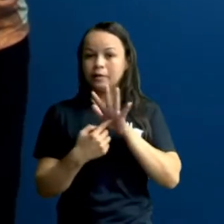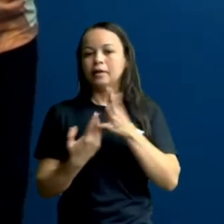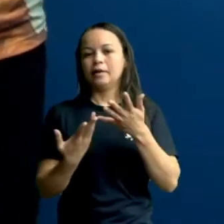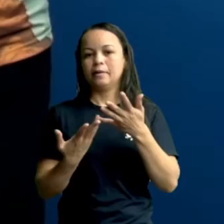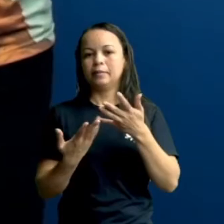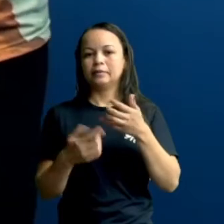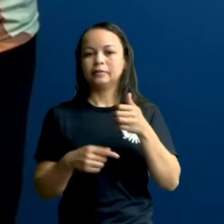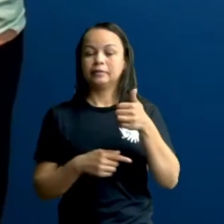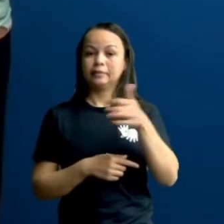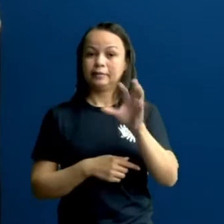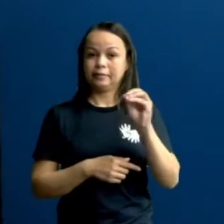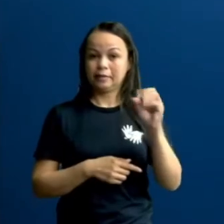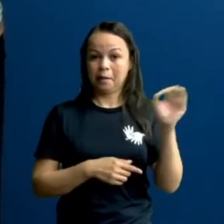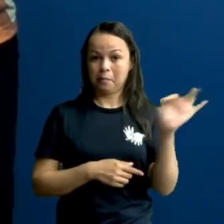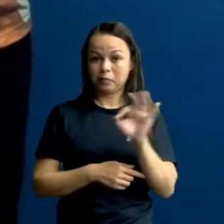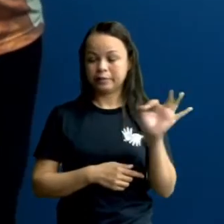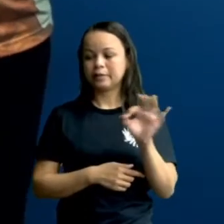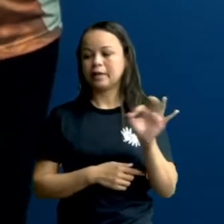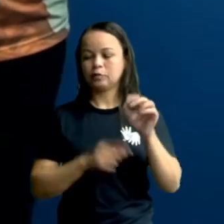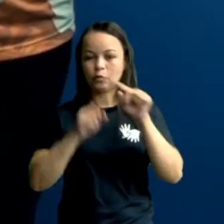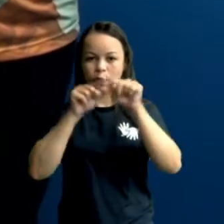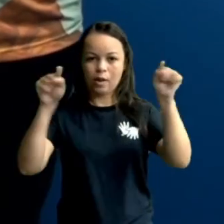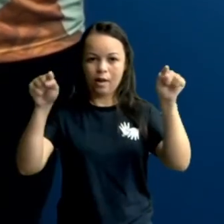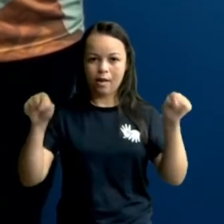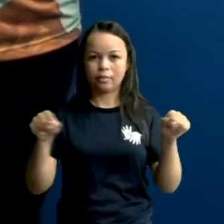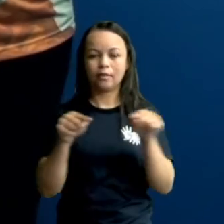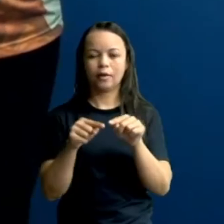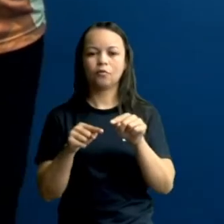do 100%, né? O retângulo